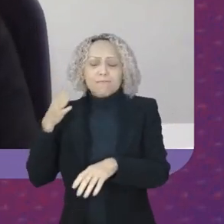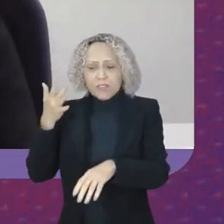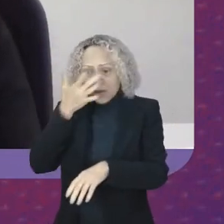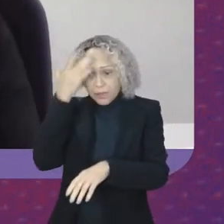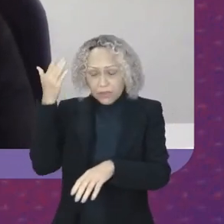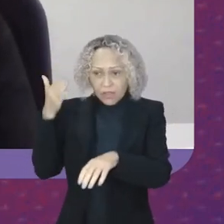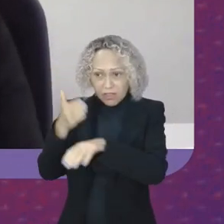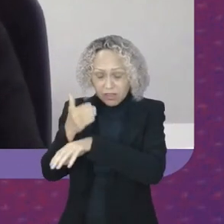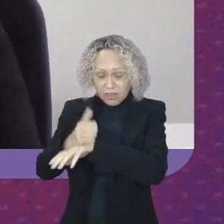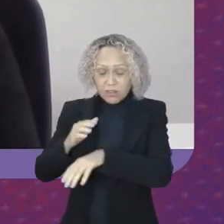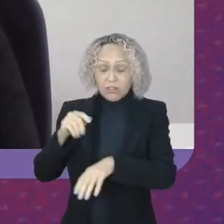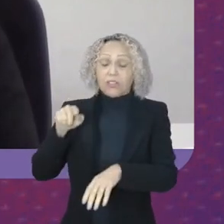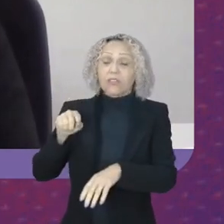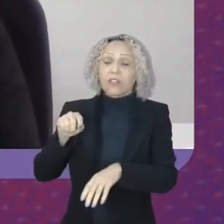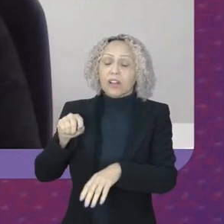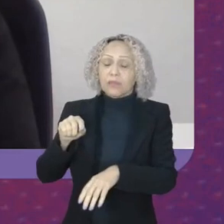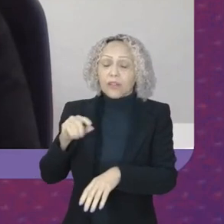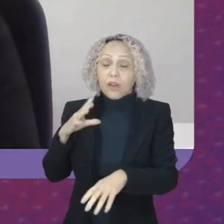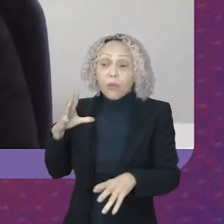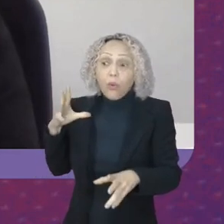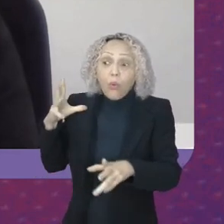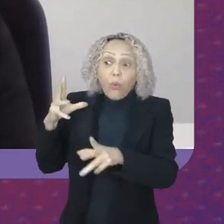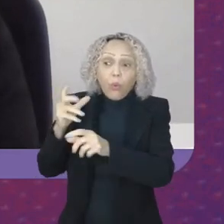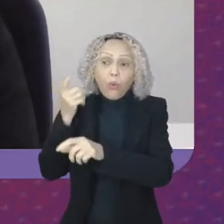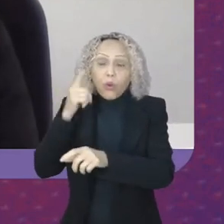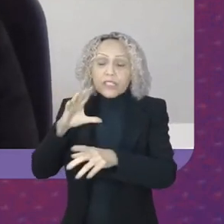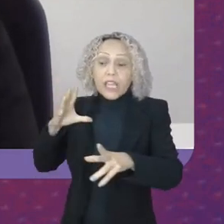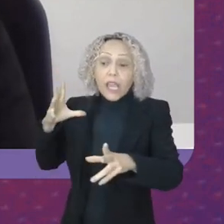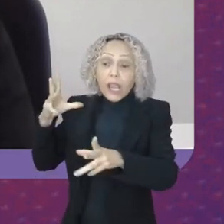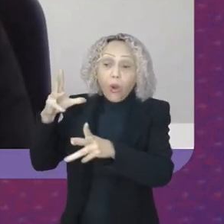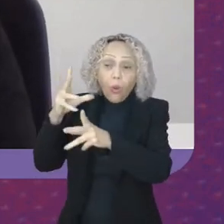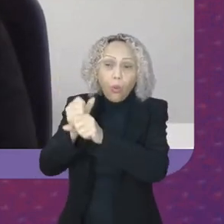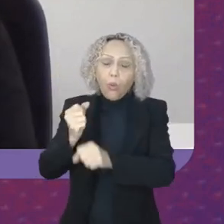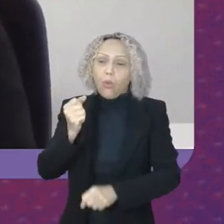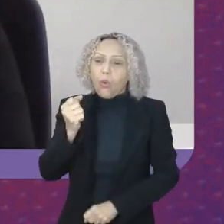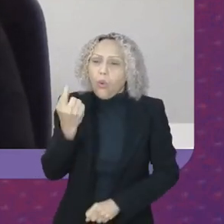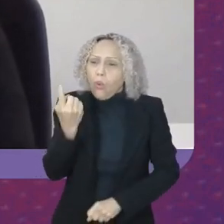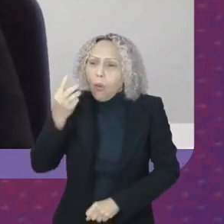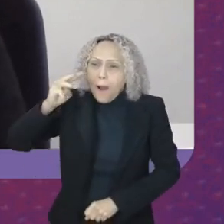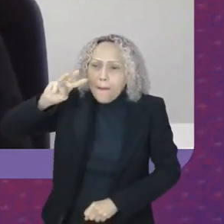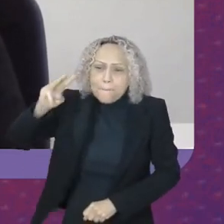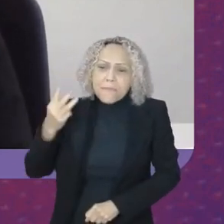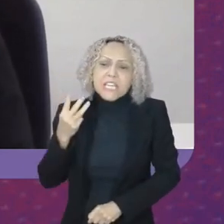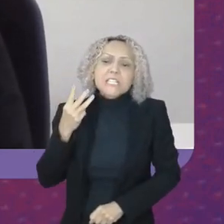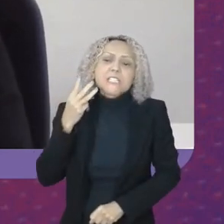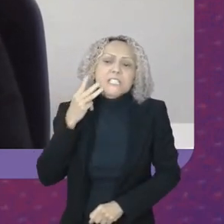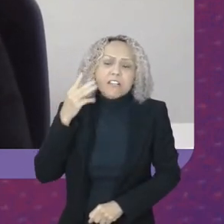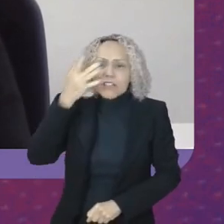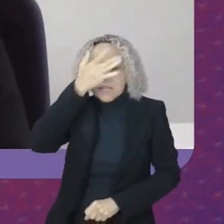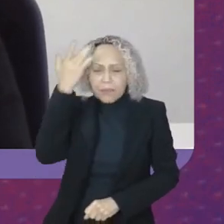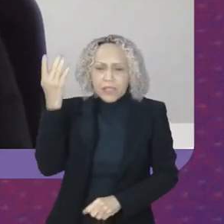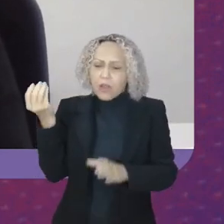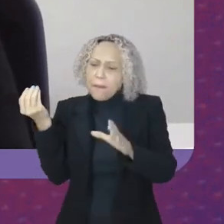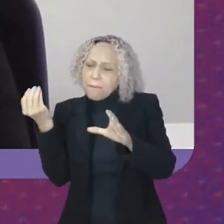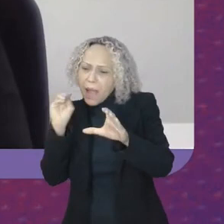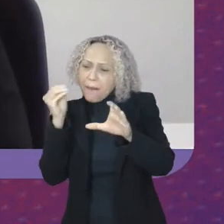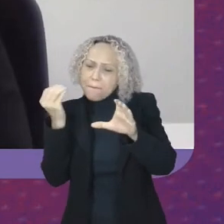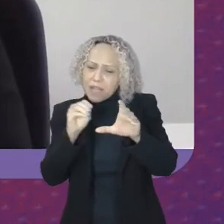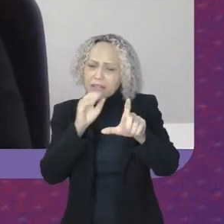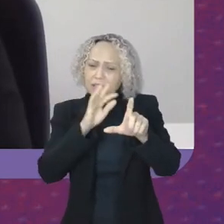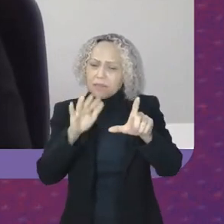Vamos avançar a 1 milhão de participação na plataforma Brasil